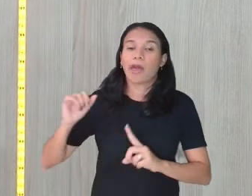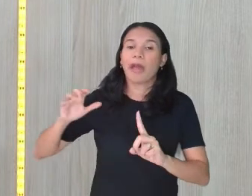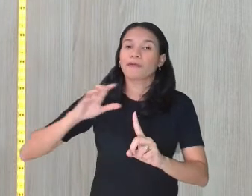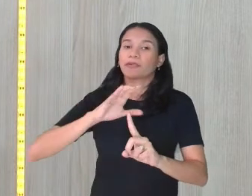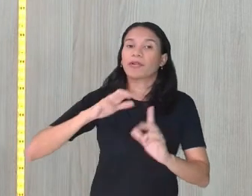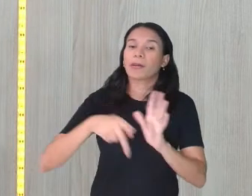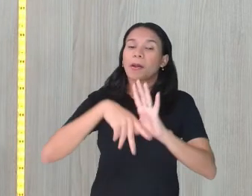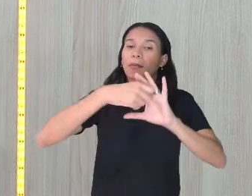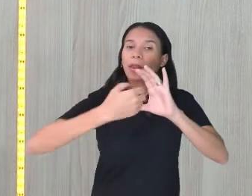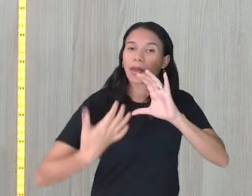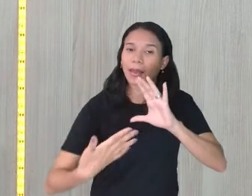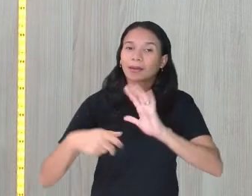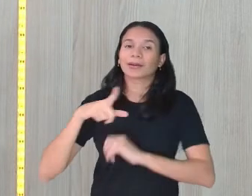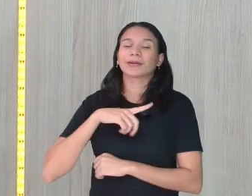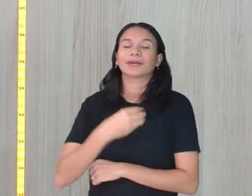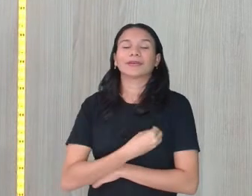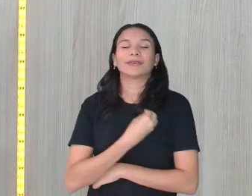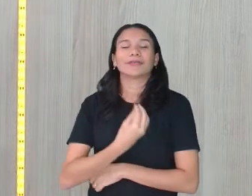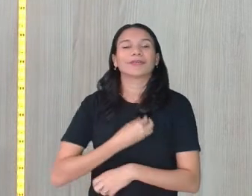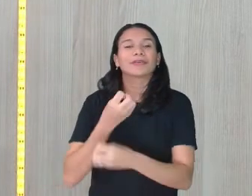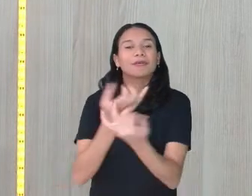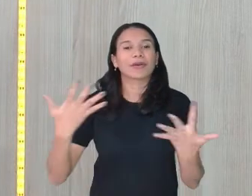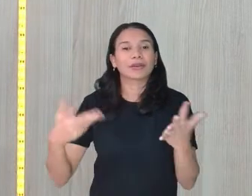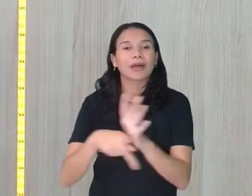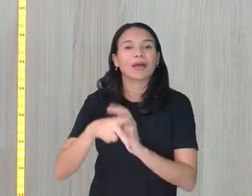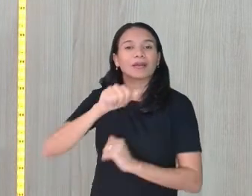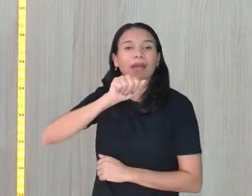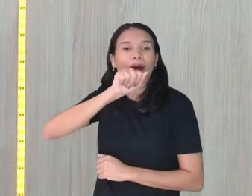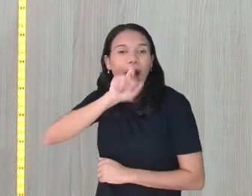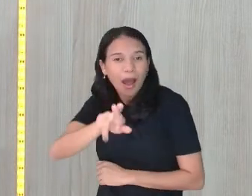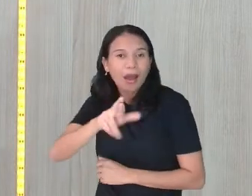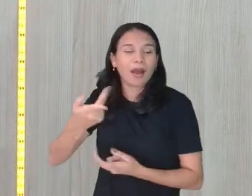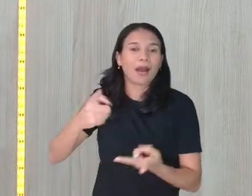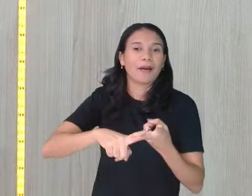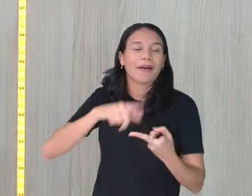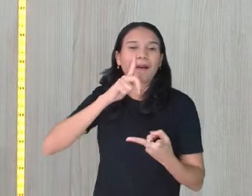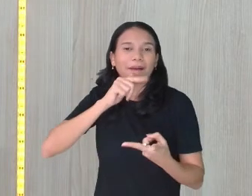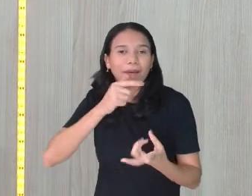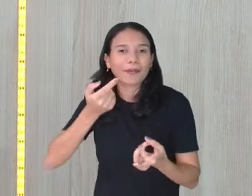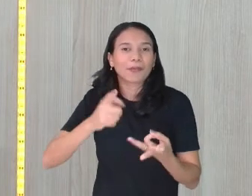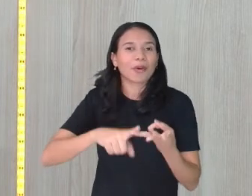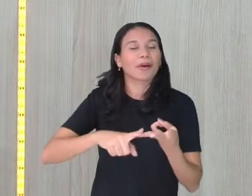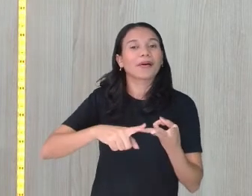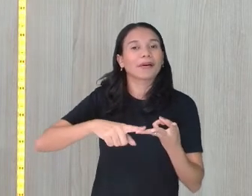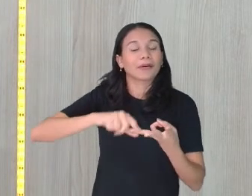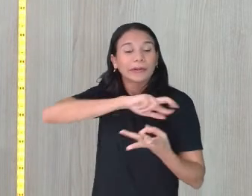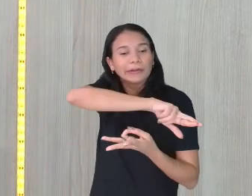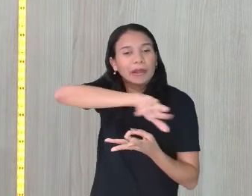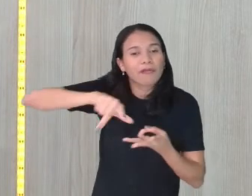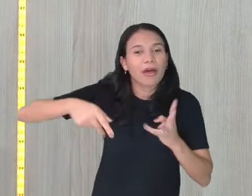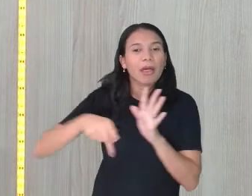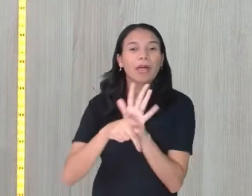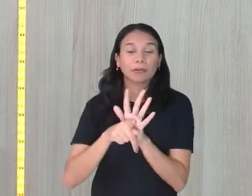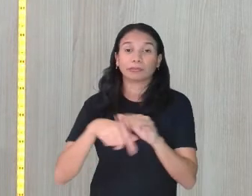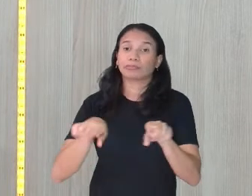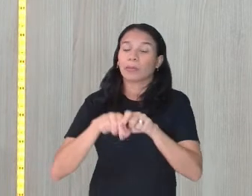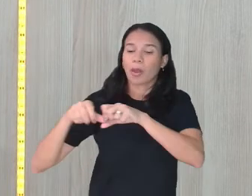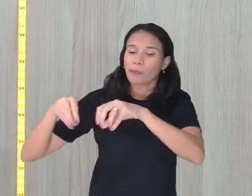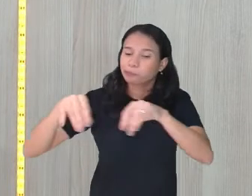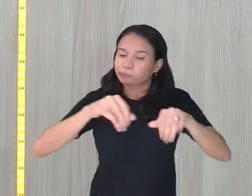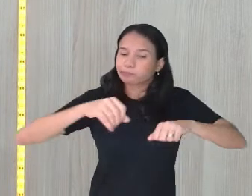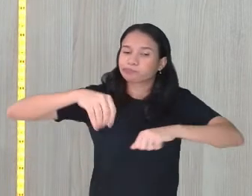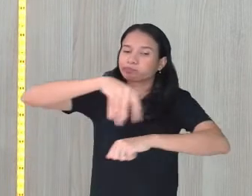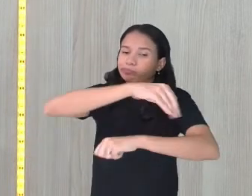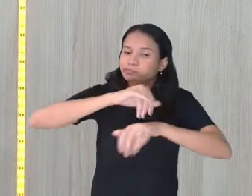para caracterizar a quantidade de ar, de água, nos diversos biomas, o solo